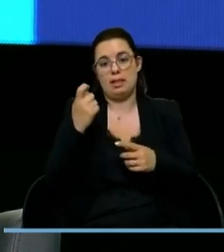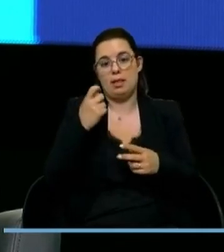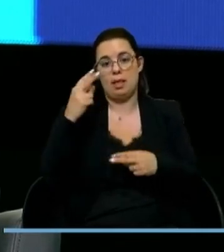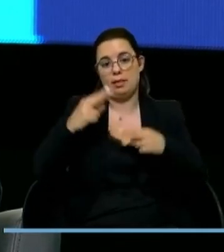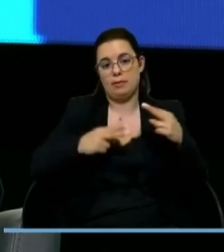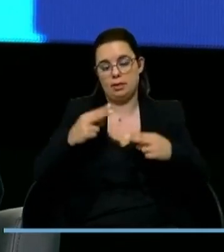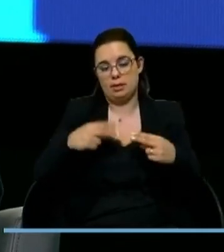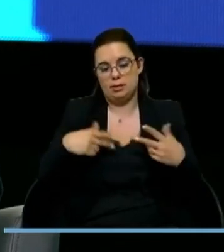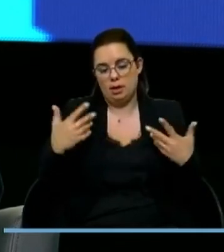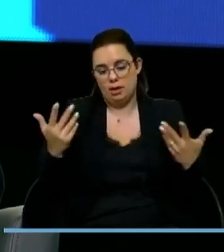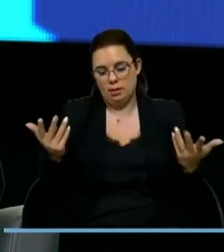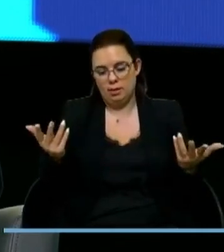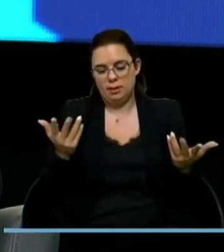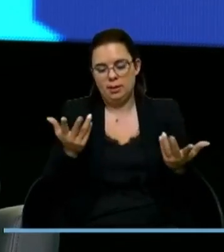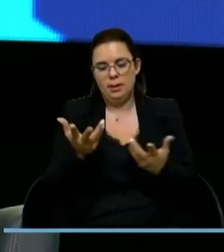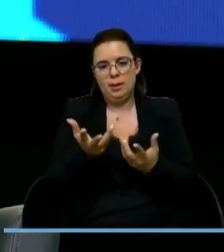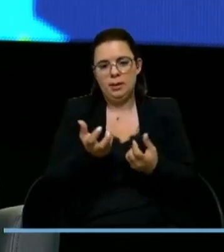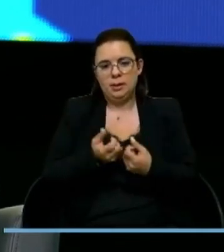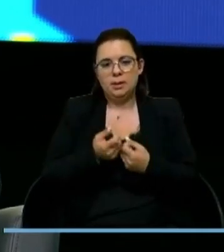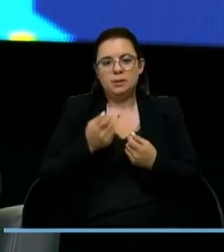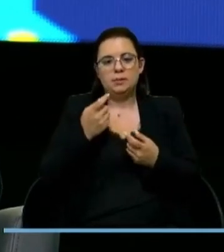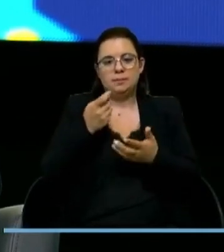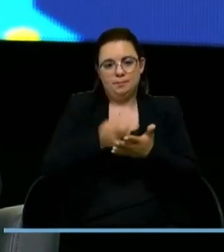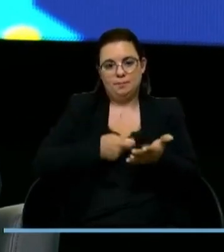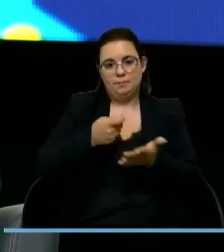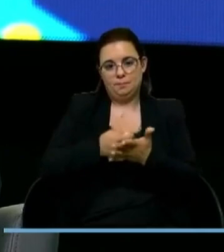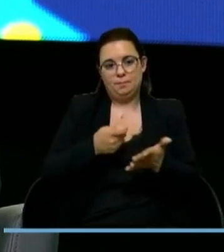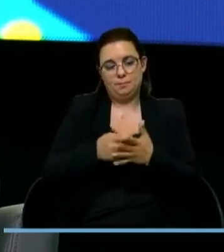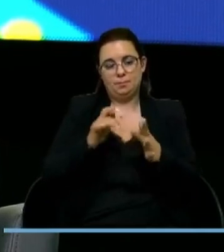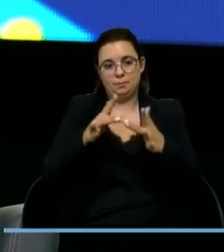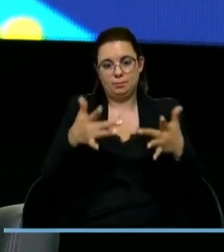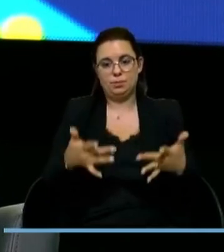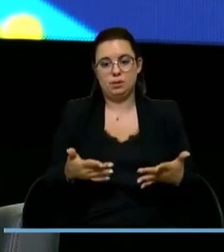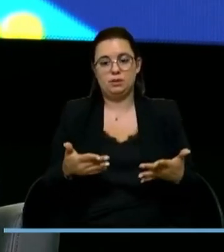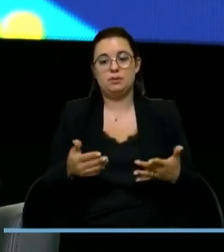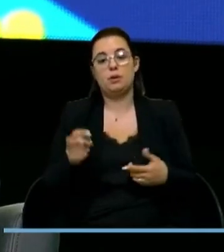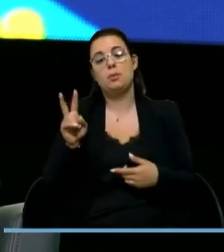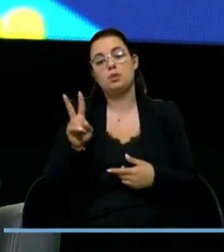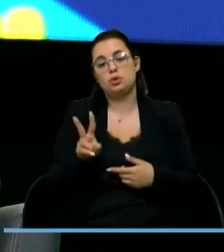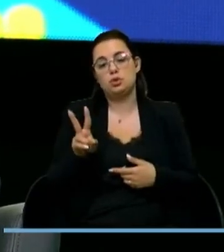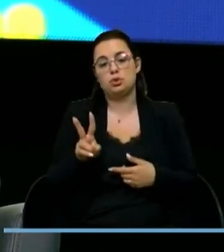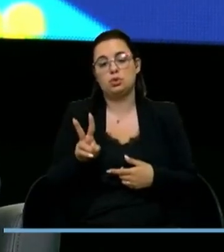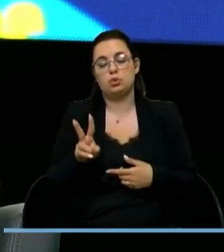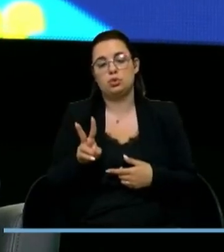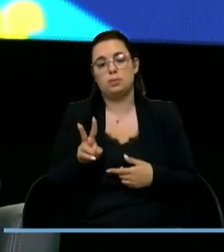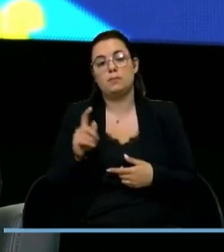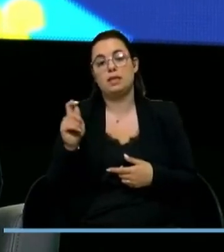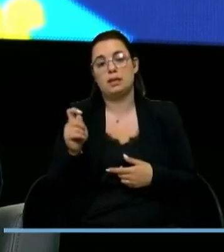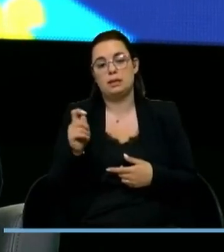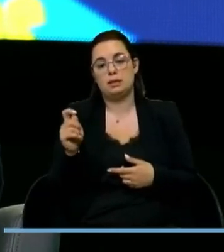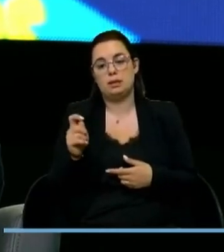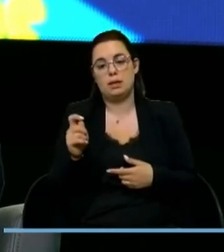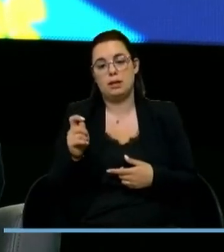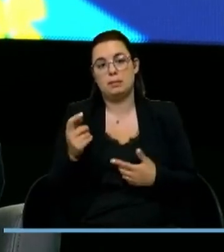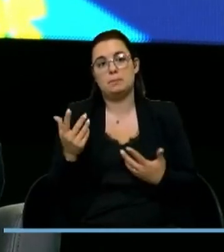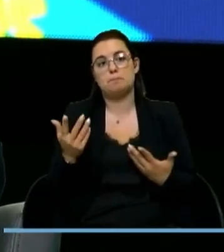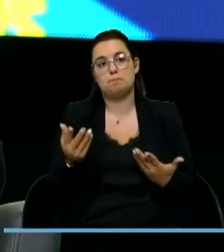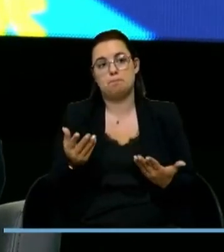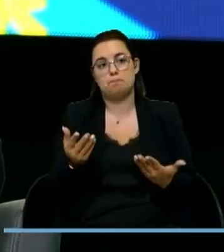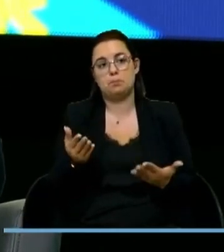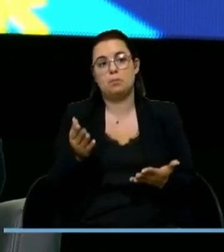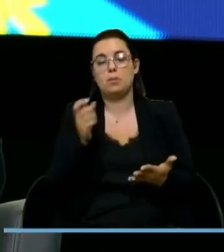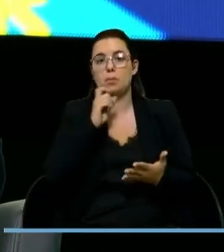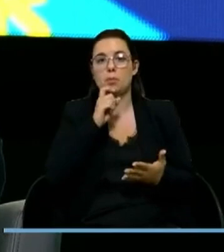financeira atraia investidores para a plataforma. E, em segundo lugar, a entidade financeira, digamos que